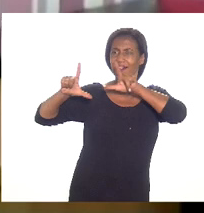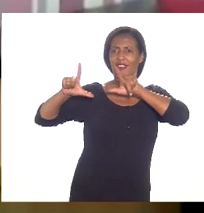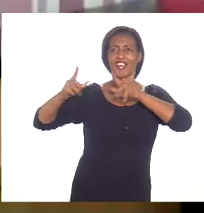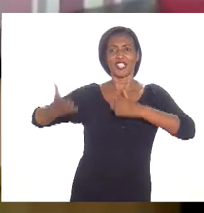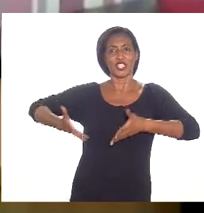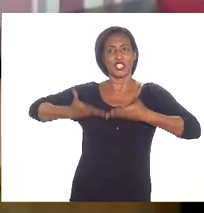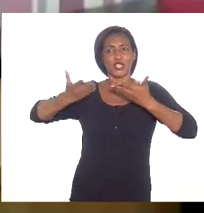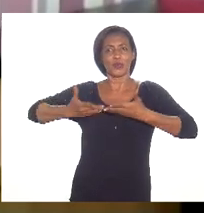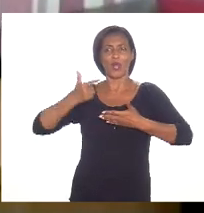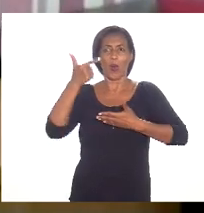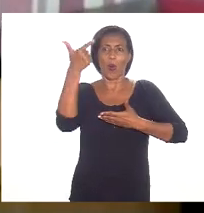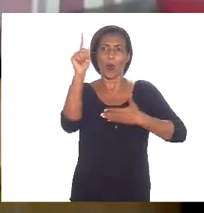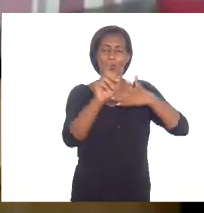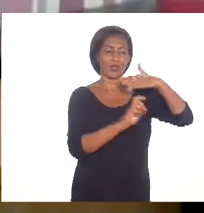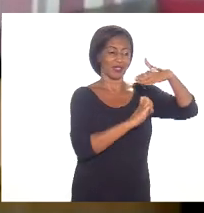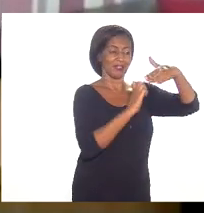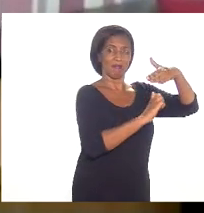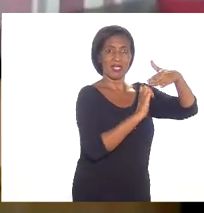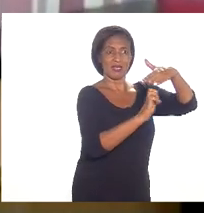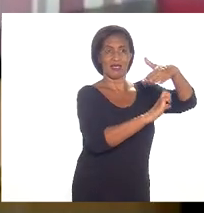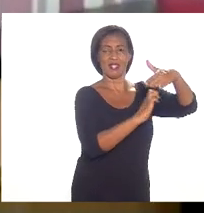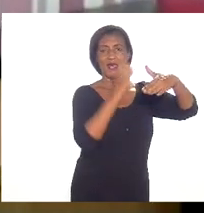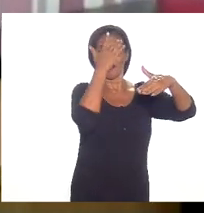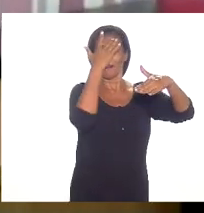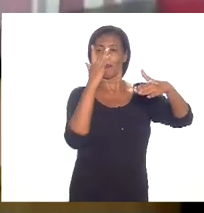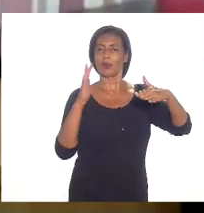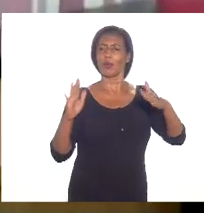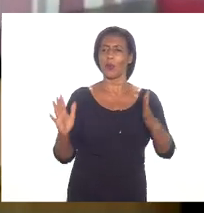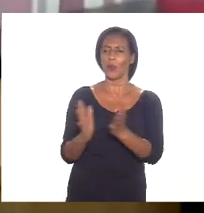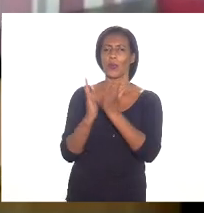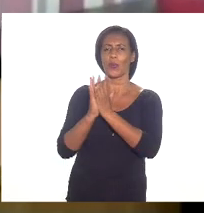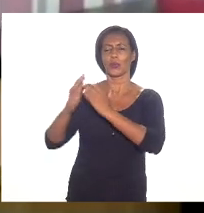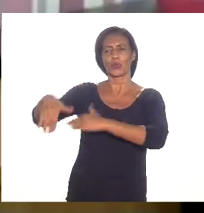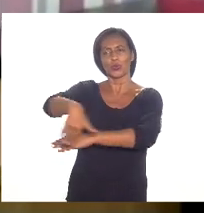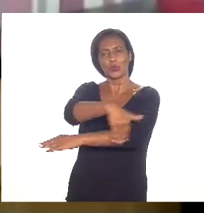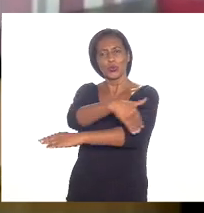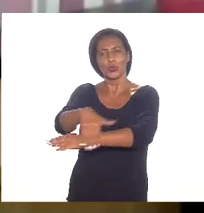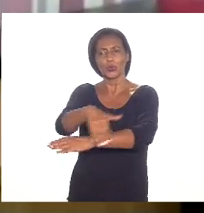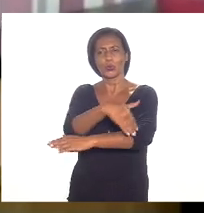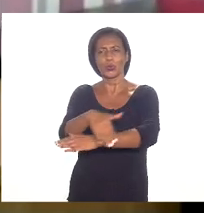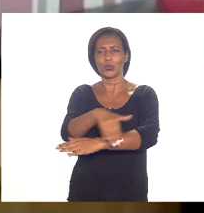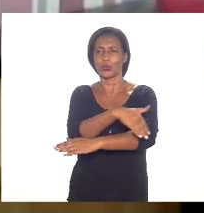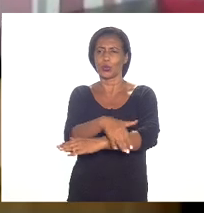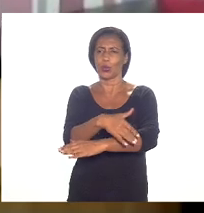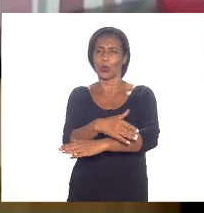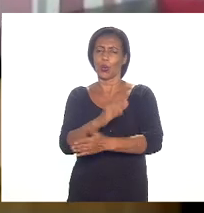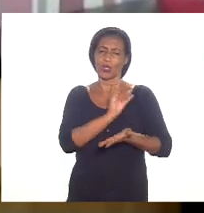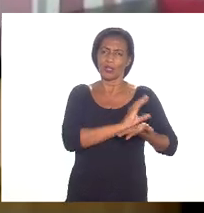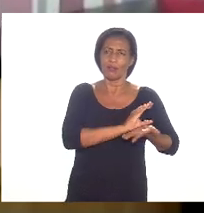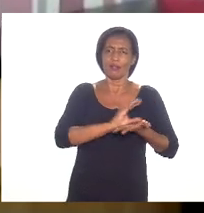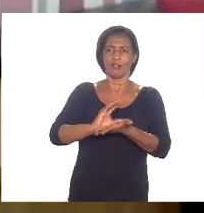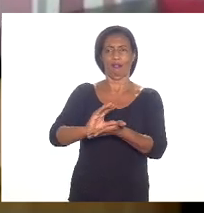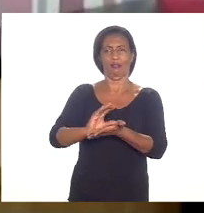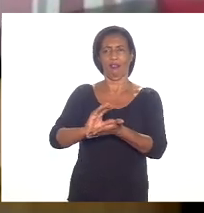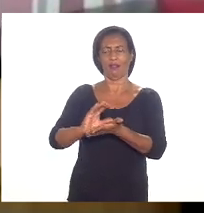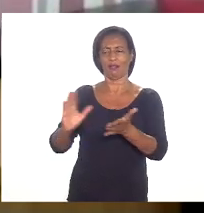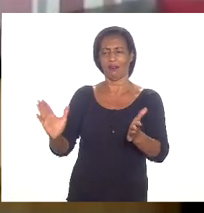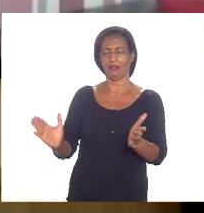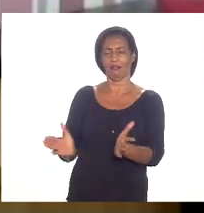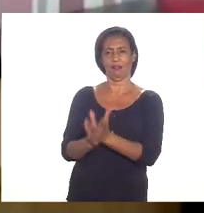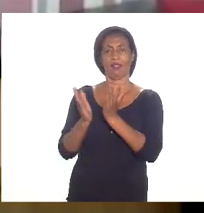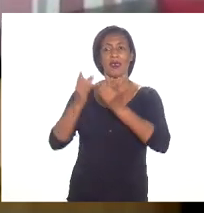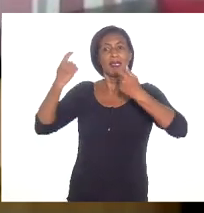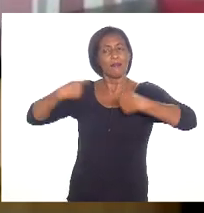estimular outras empresas a abrir portas de emprego e de renda para essa população